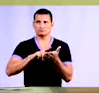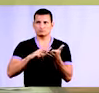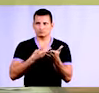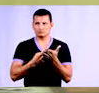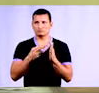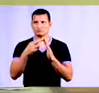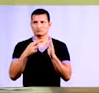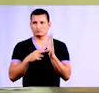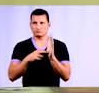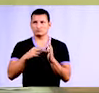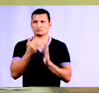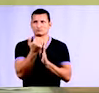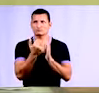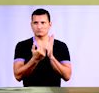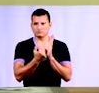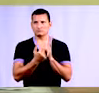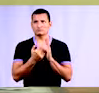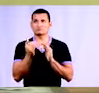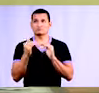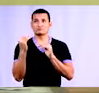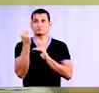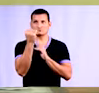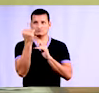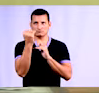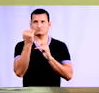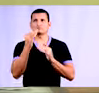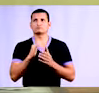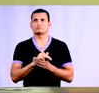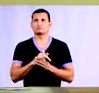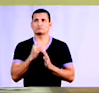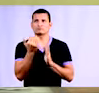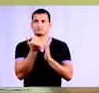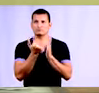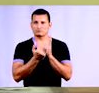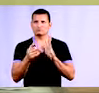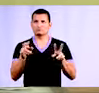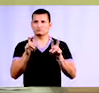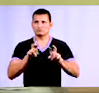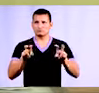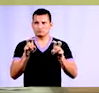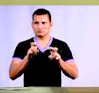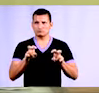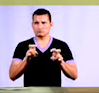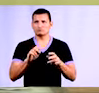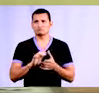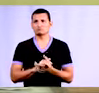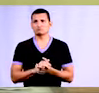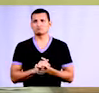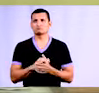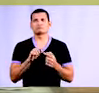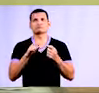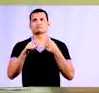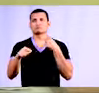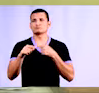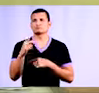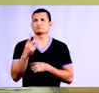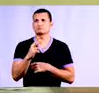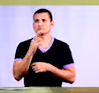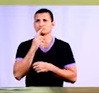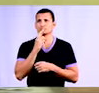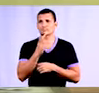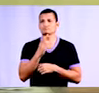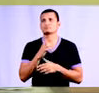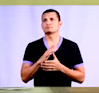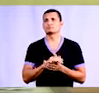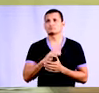instruções de programa de alto nível para, no caso, o programa de máquina. Então, não cabe muito bem essa parte, aliás, não cabe bem essa